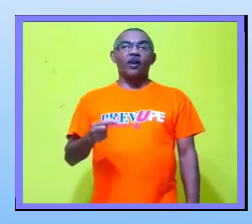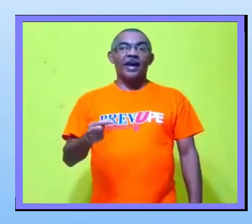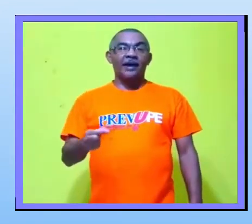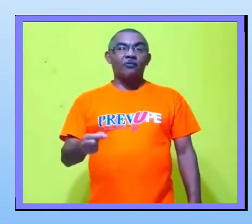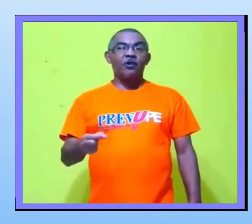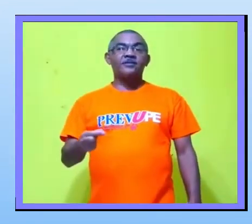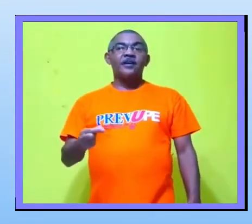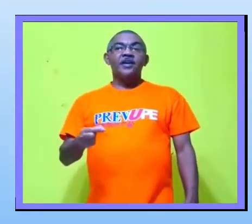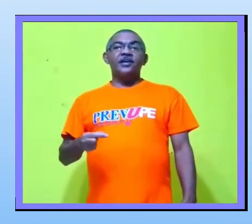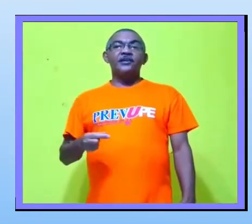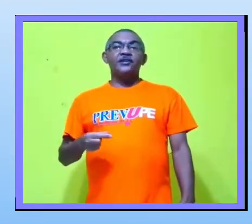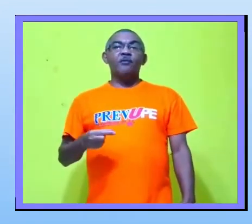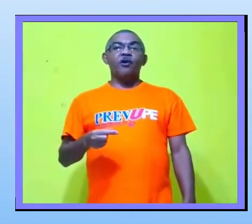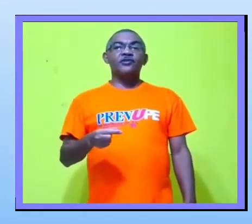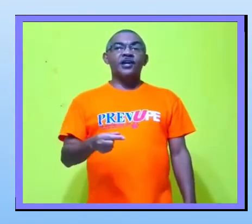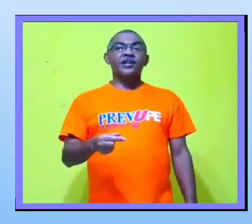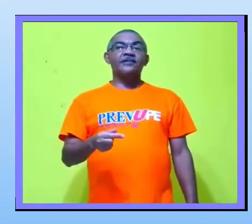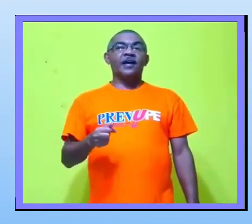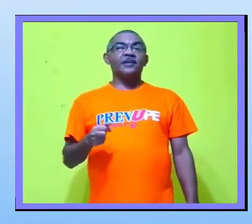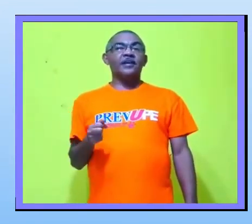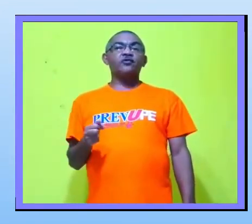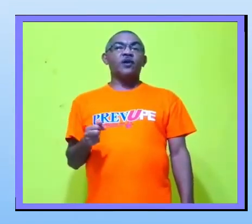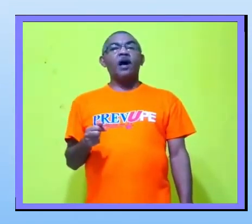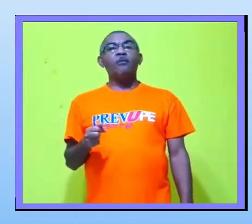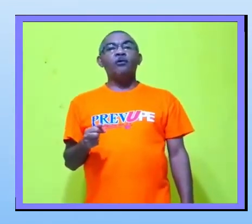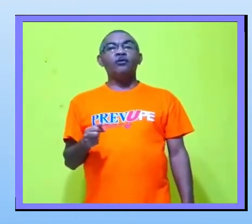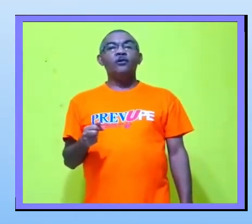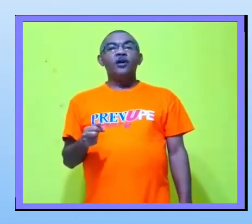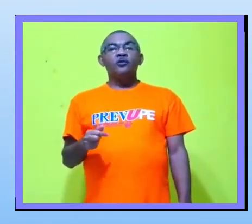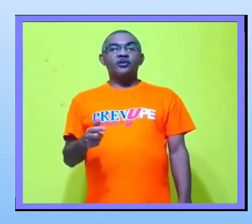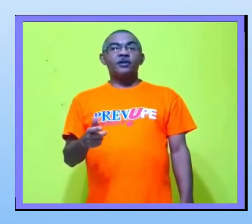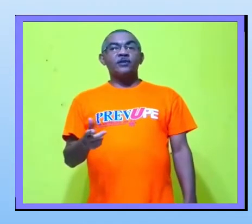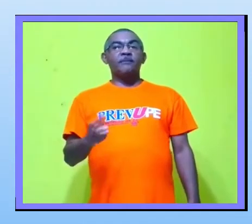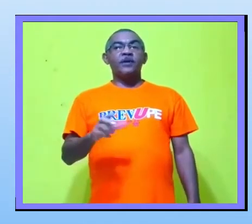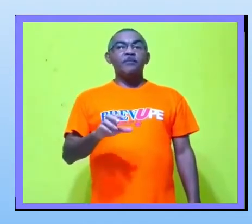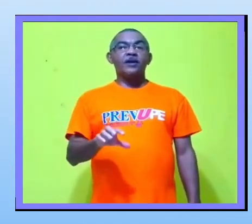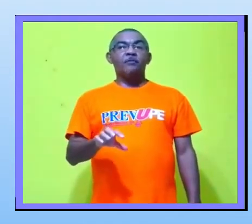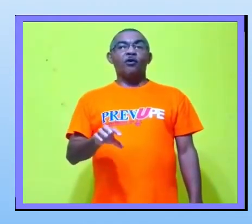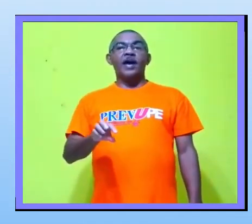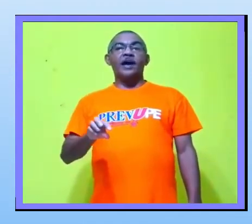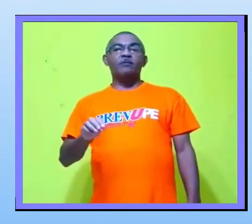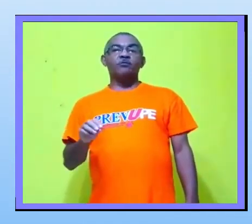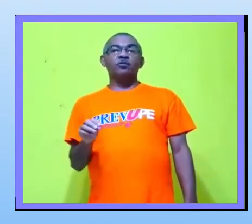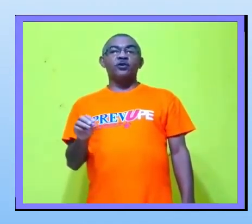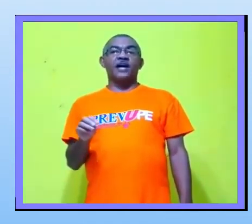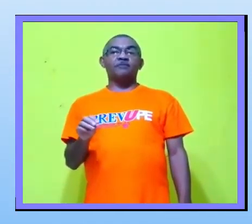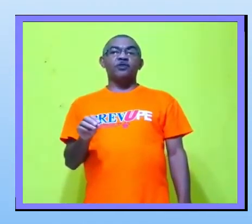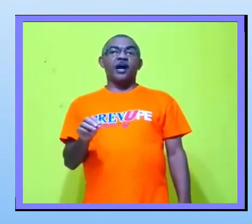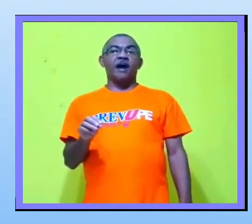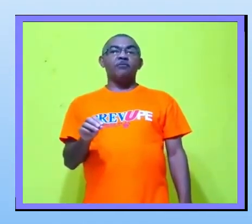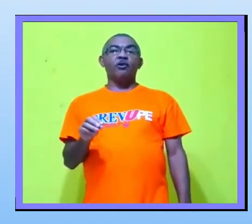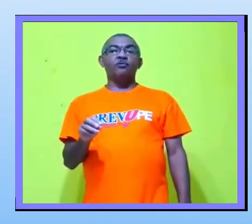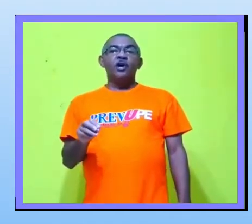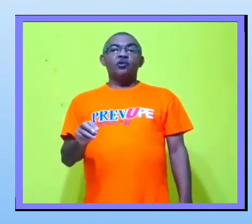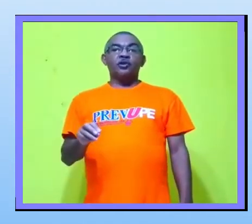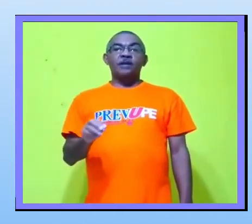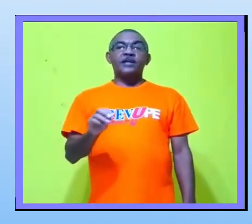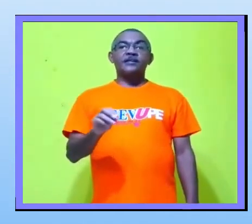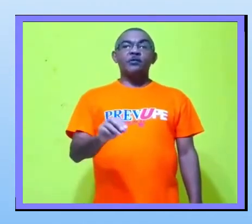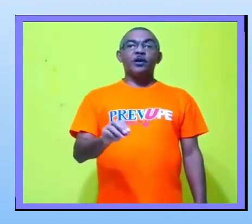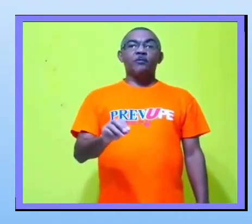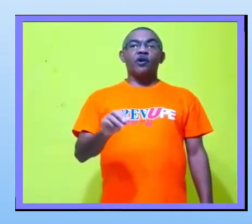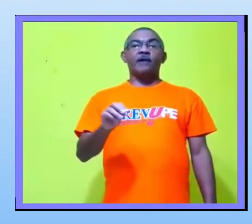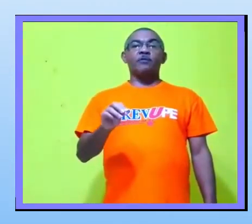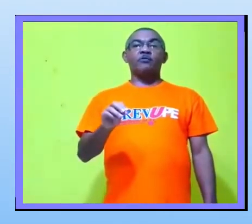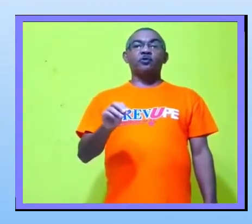algumas moléculas que estão mostrando as cadeias do carbono. Nós temos a primeira molécula com 2 átomos de carbono, nós temos